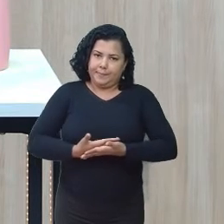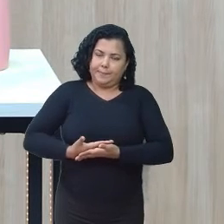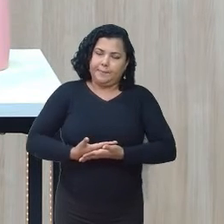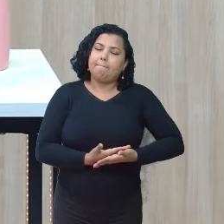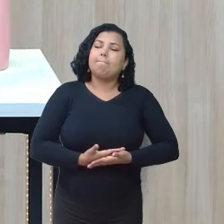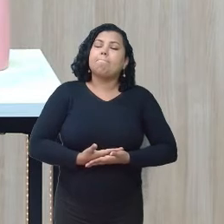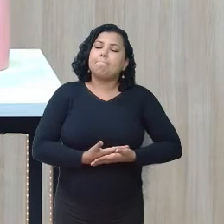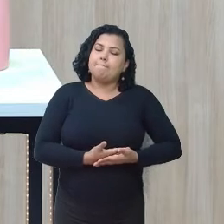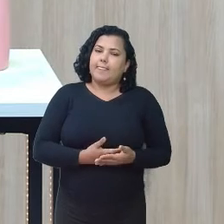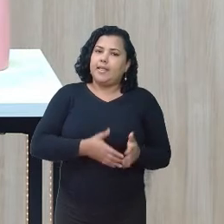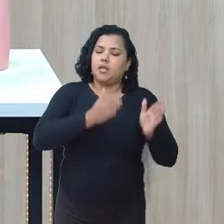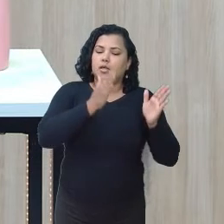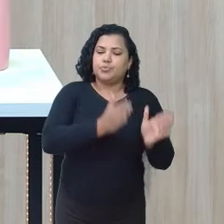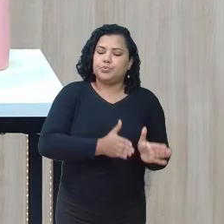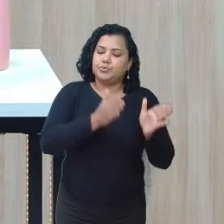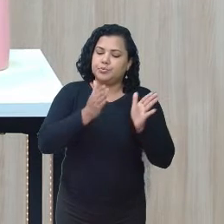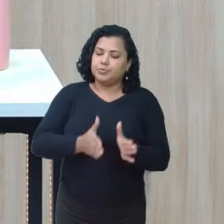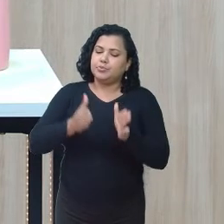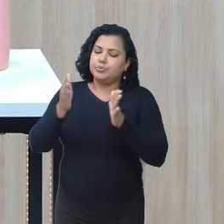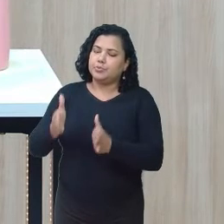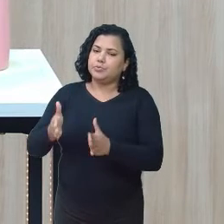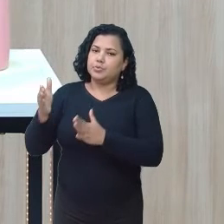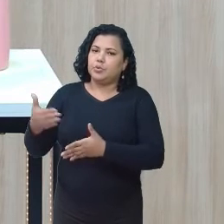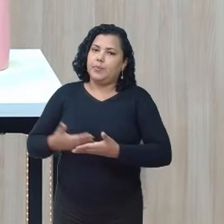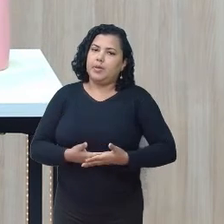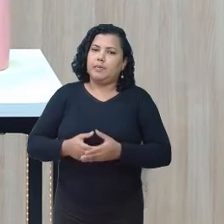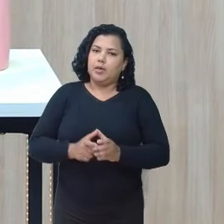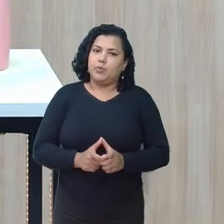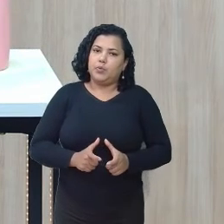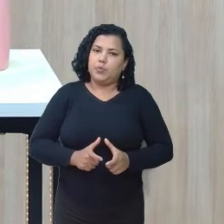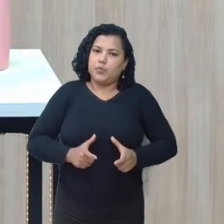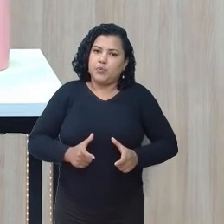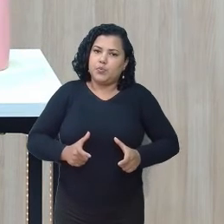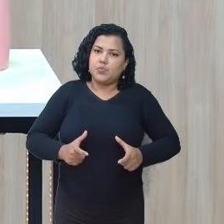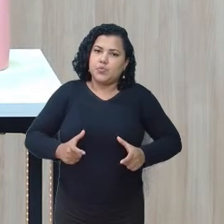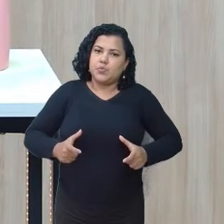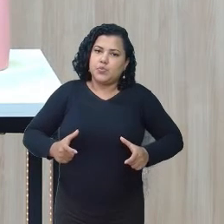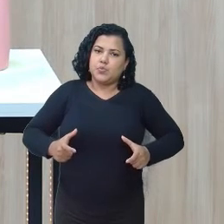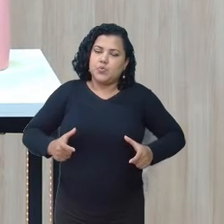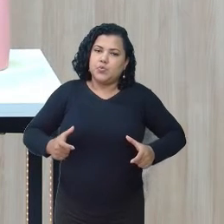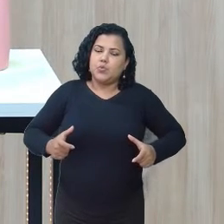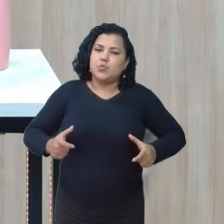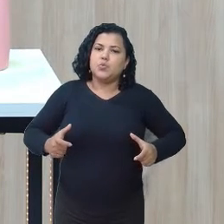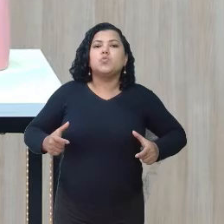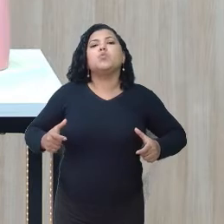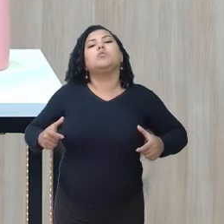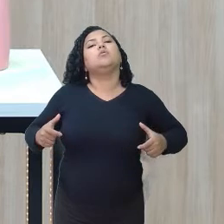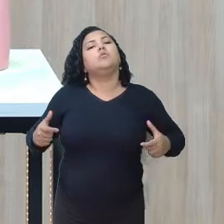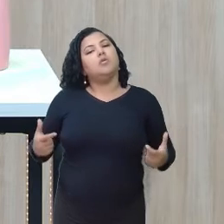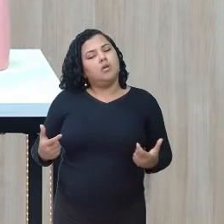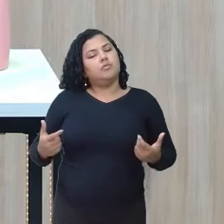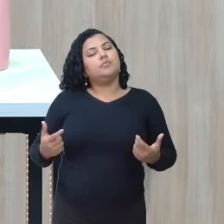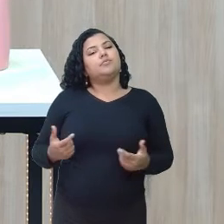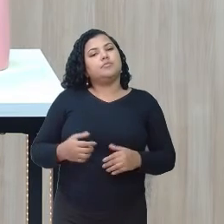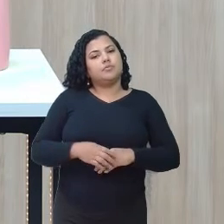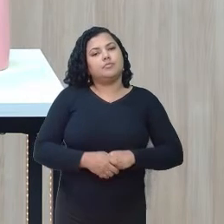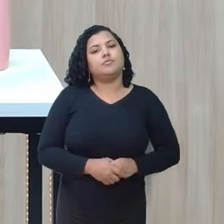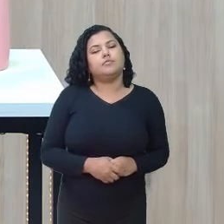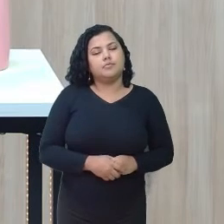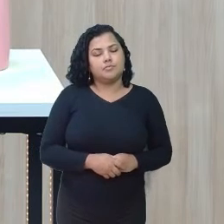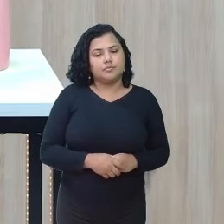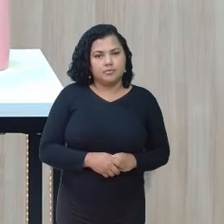e ocorrer as etapas para o crescimento do embrião, se transformar em feto e começar as